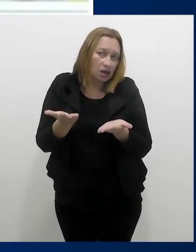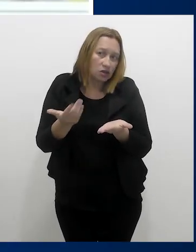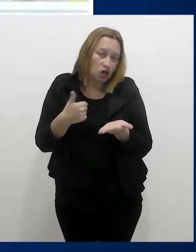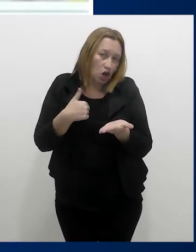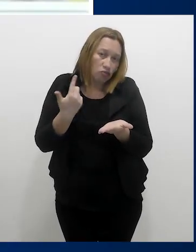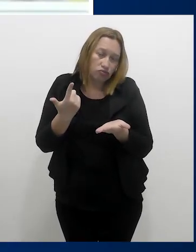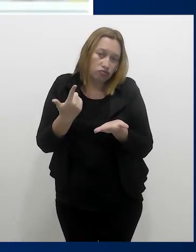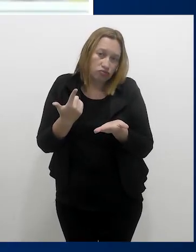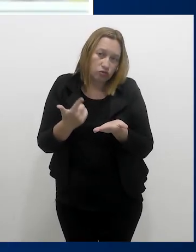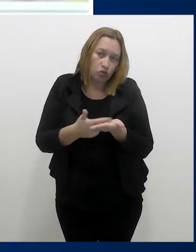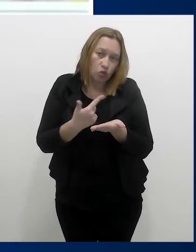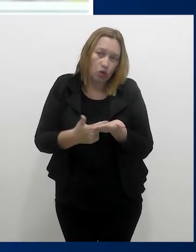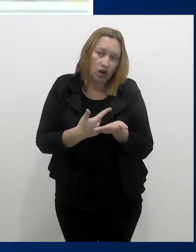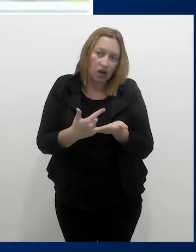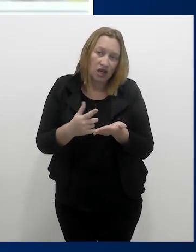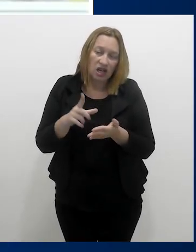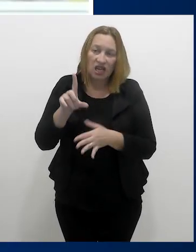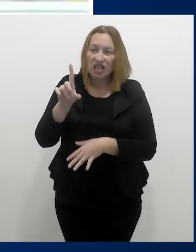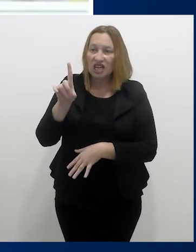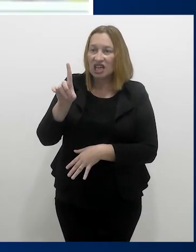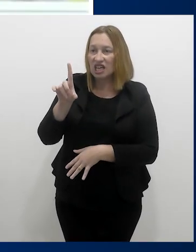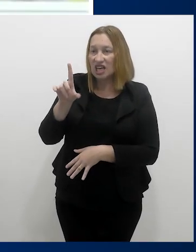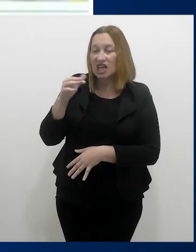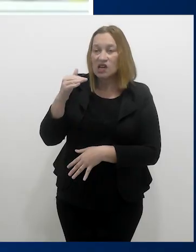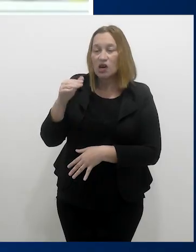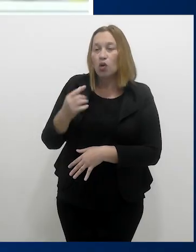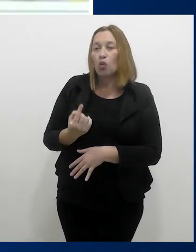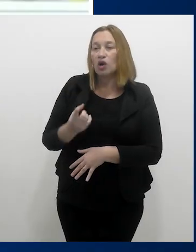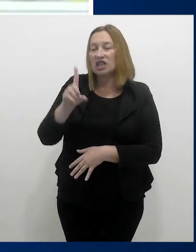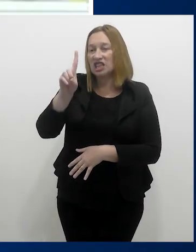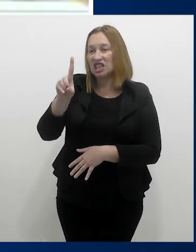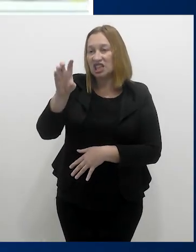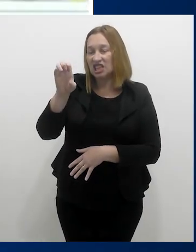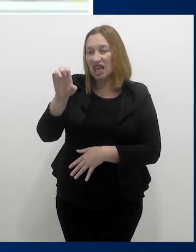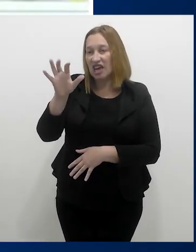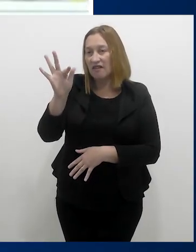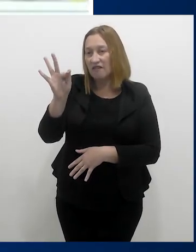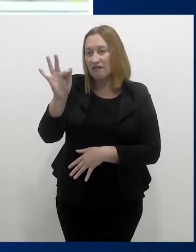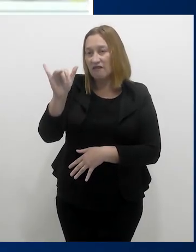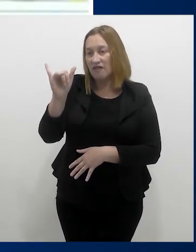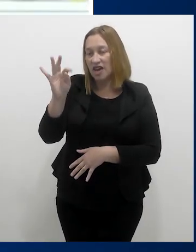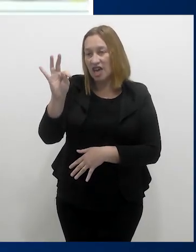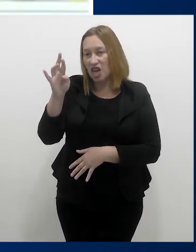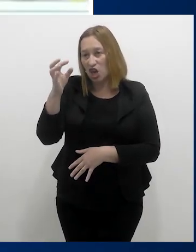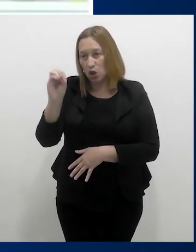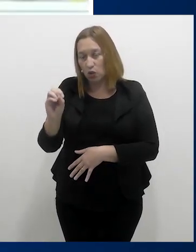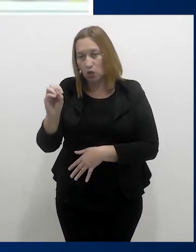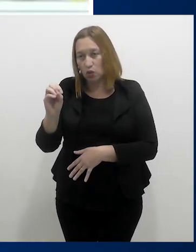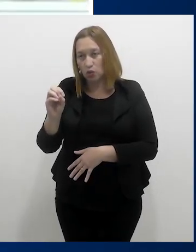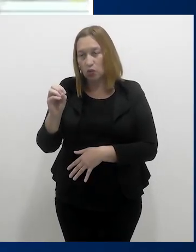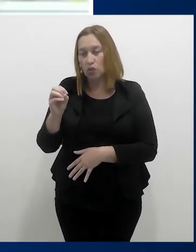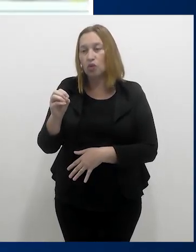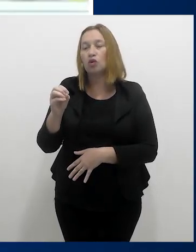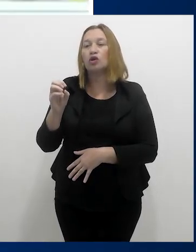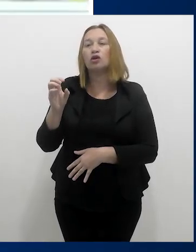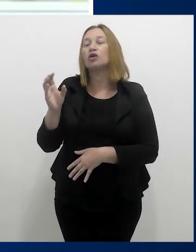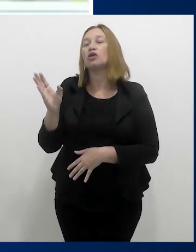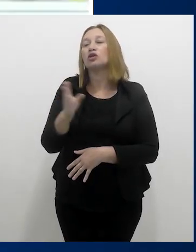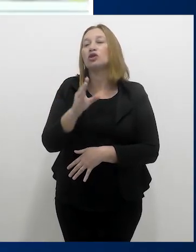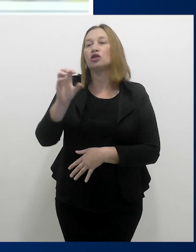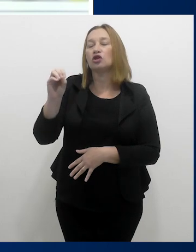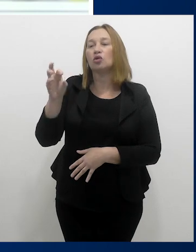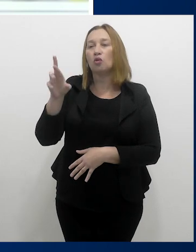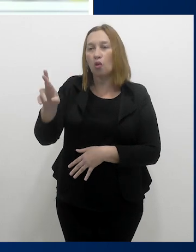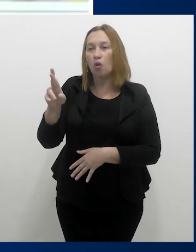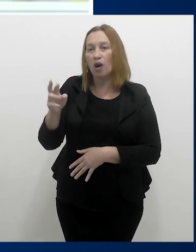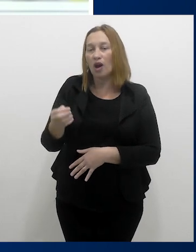é, sabe, assim, que nem eu estou lendo Um Defeito de Cor, que tem quase 1000 páginas, se você, não, olha, não dá para mim,